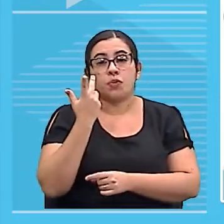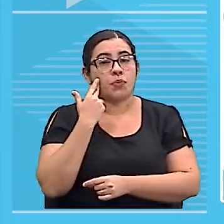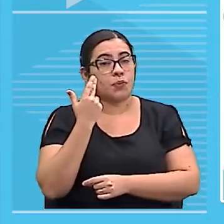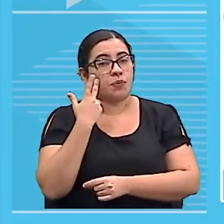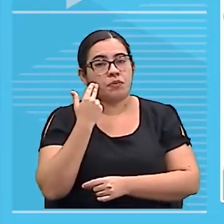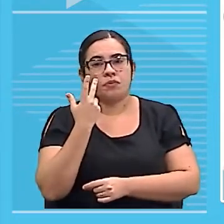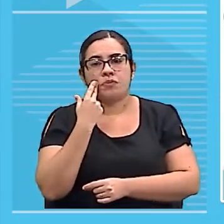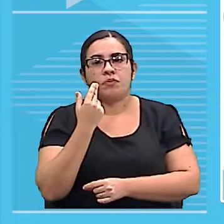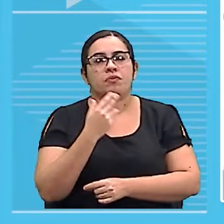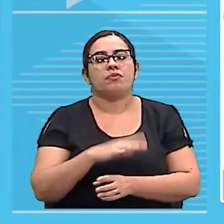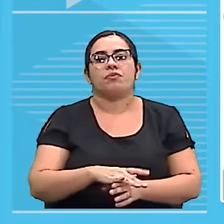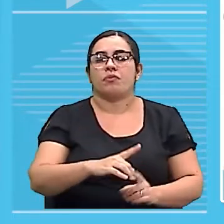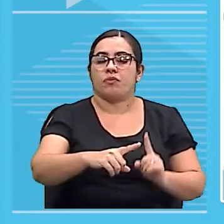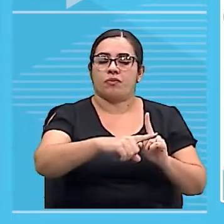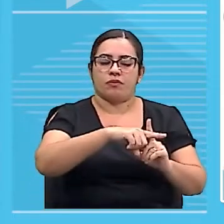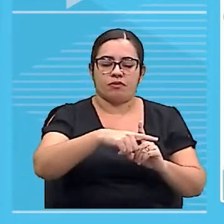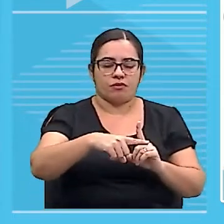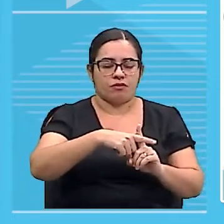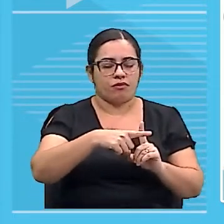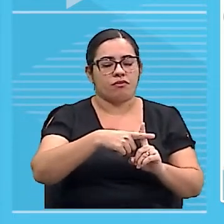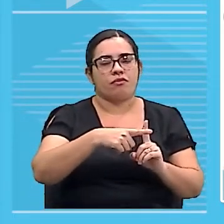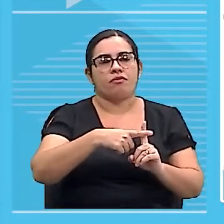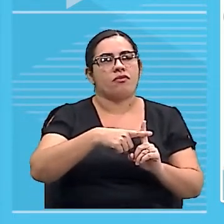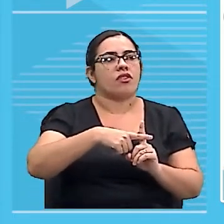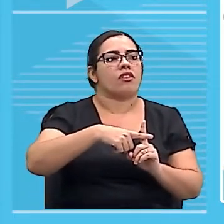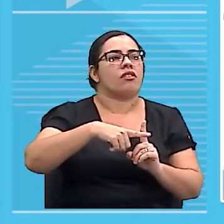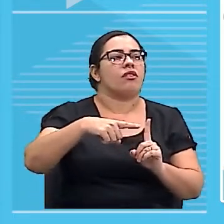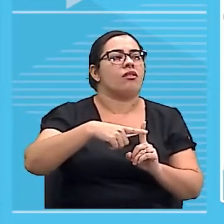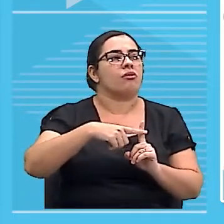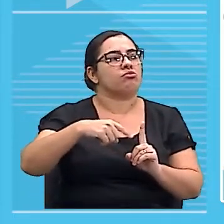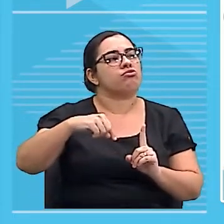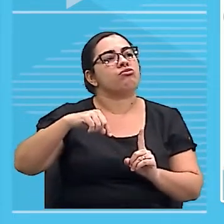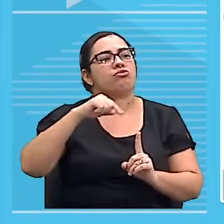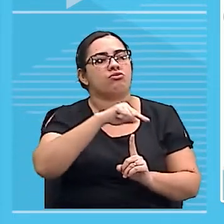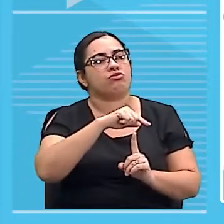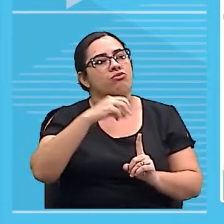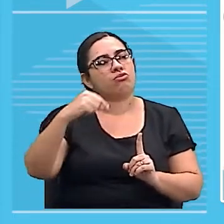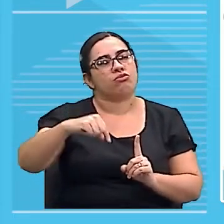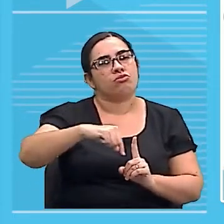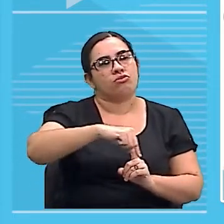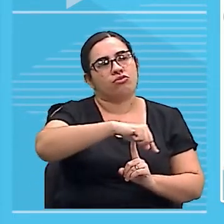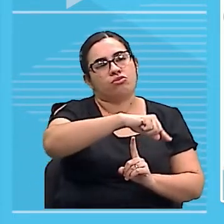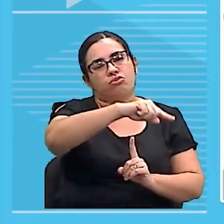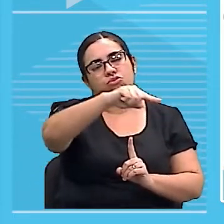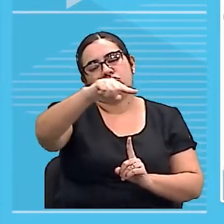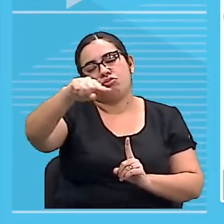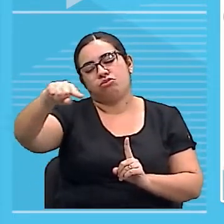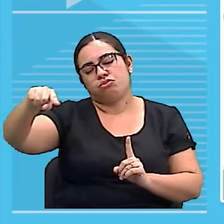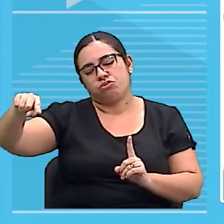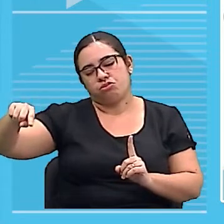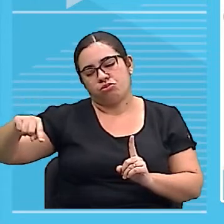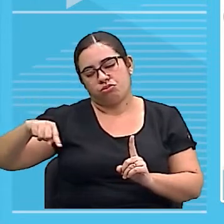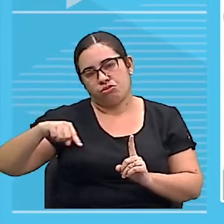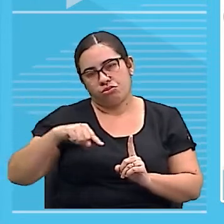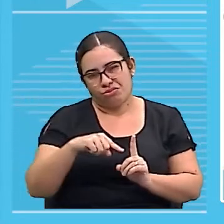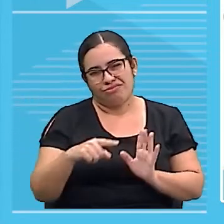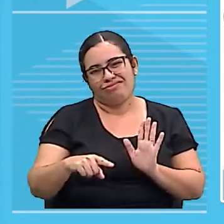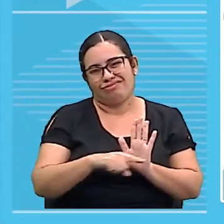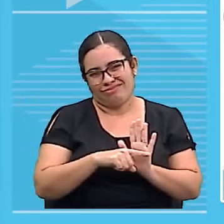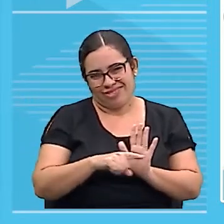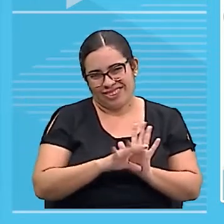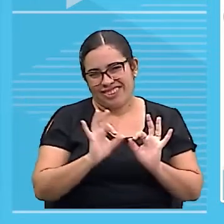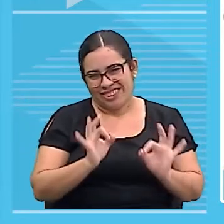que sai do Positivo da bateria para o negativo Oi jovens